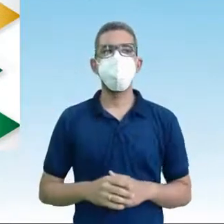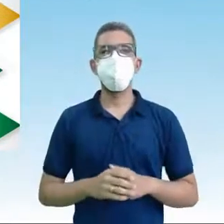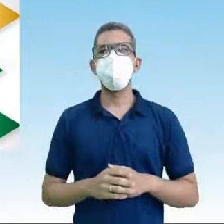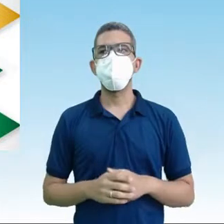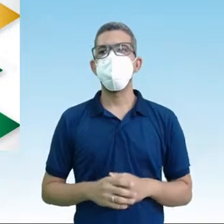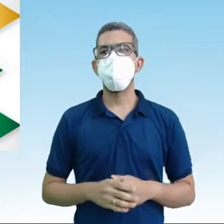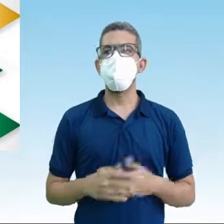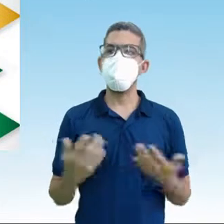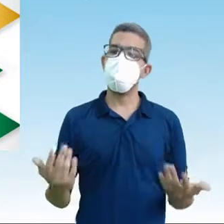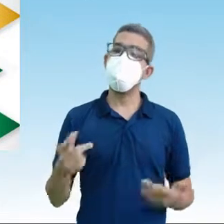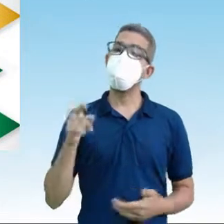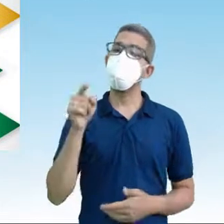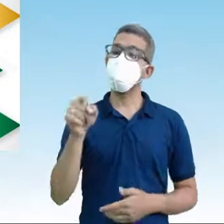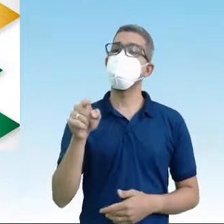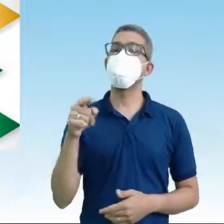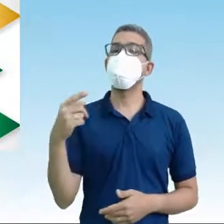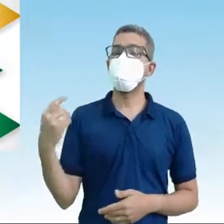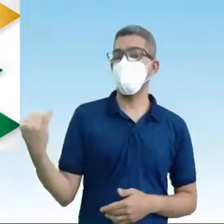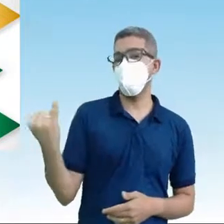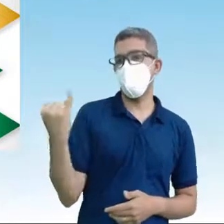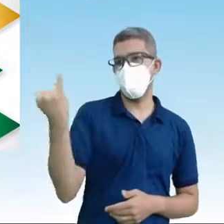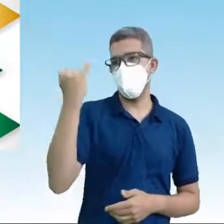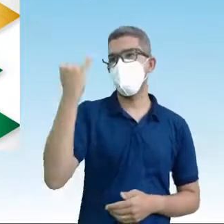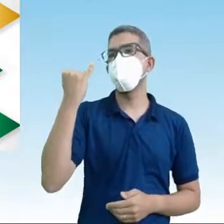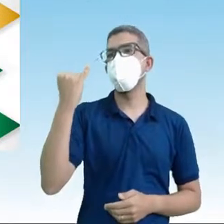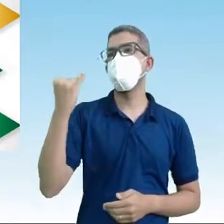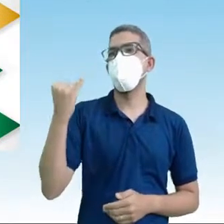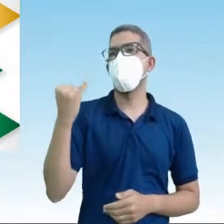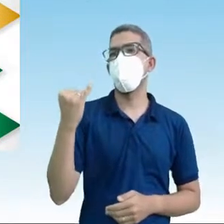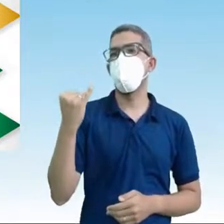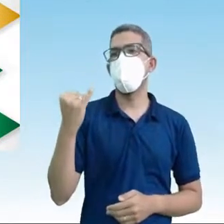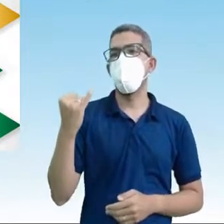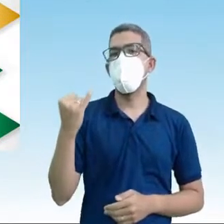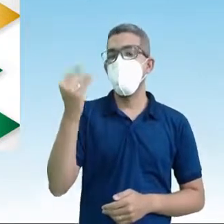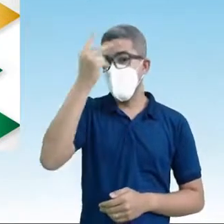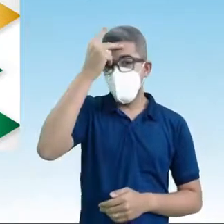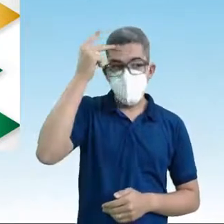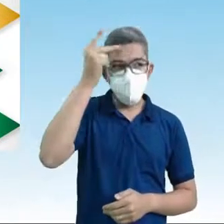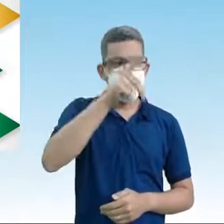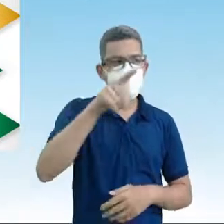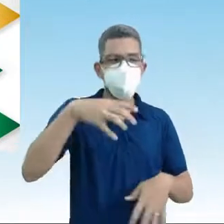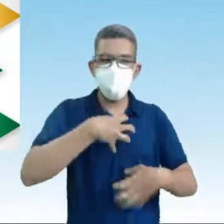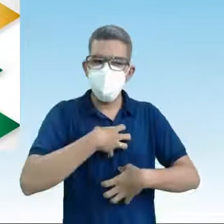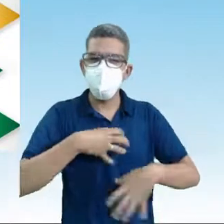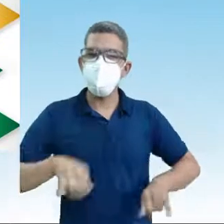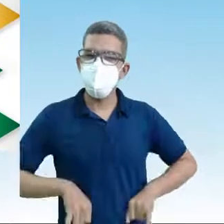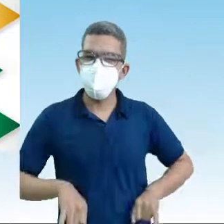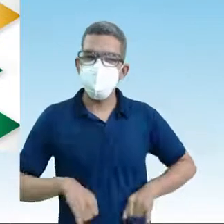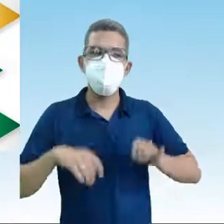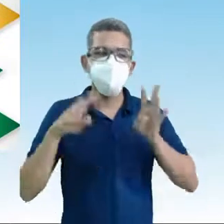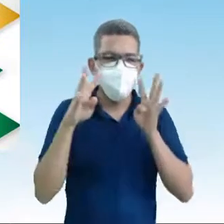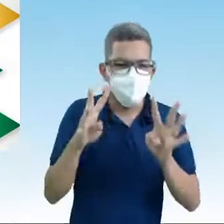nesse sentido, é importante ouvir as comunidades afetadas